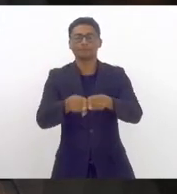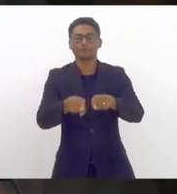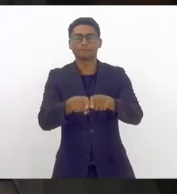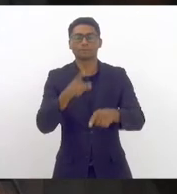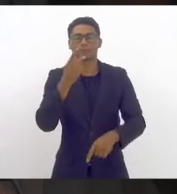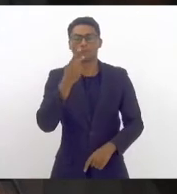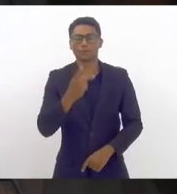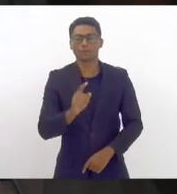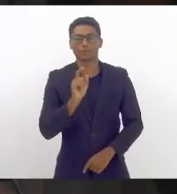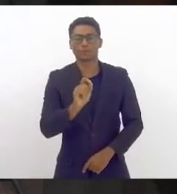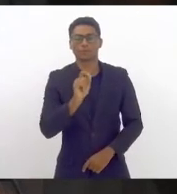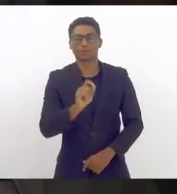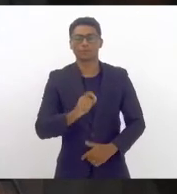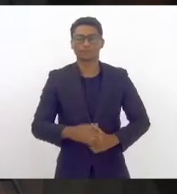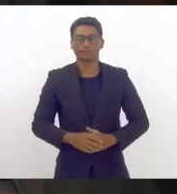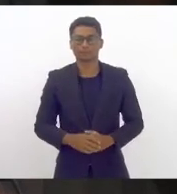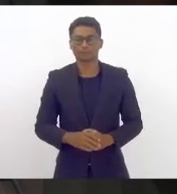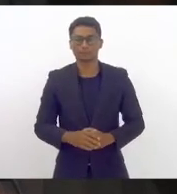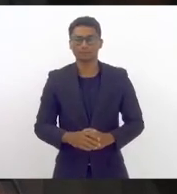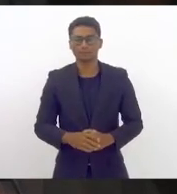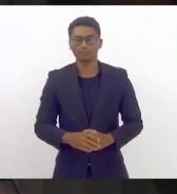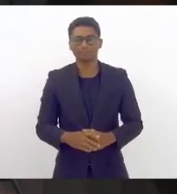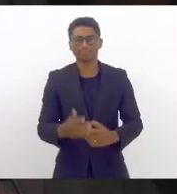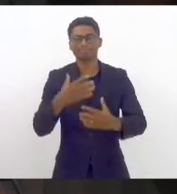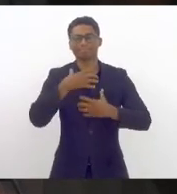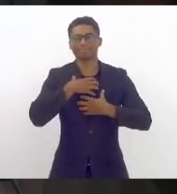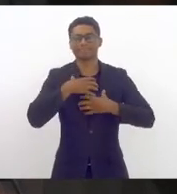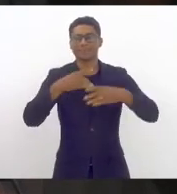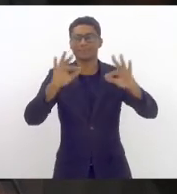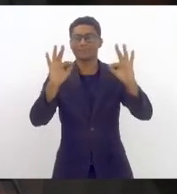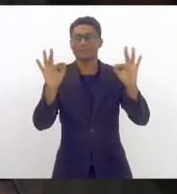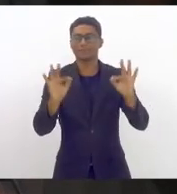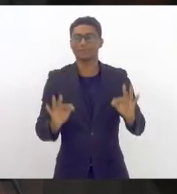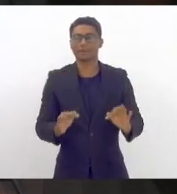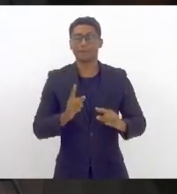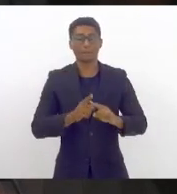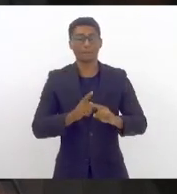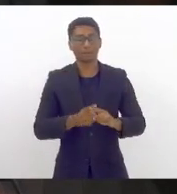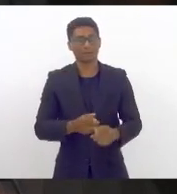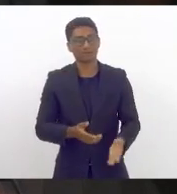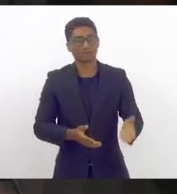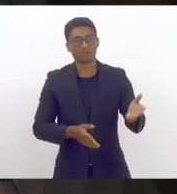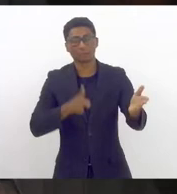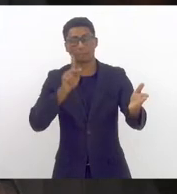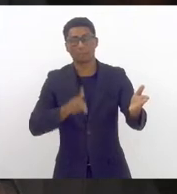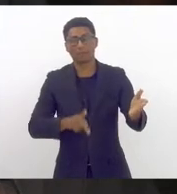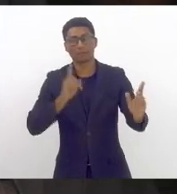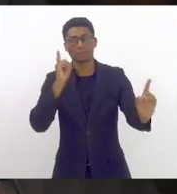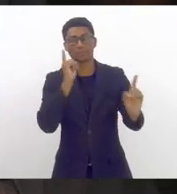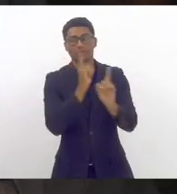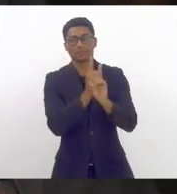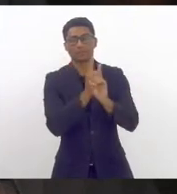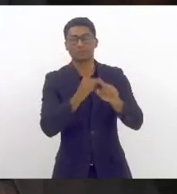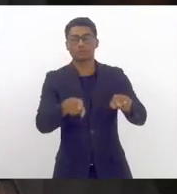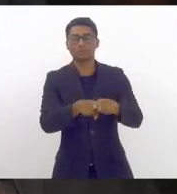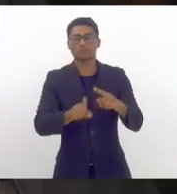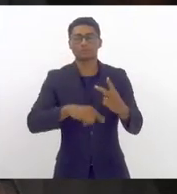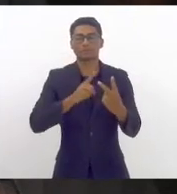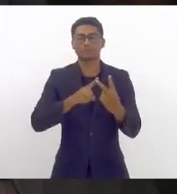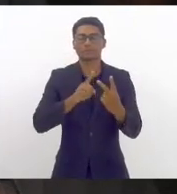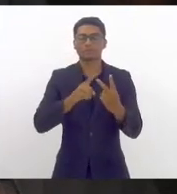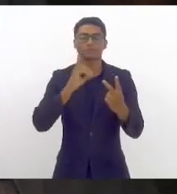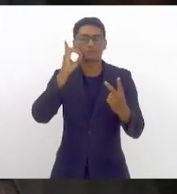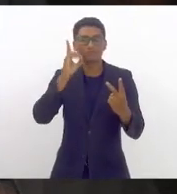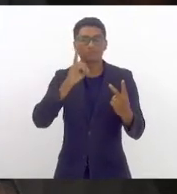presidente digitar aqui feliz por estar encontrando vossa excelência e o deputado da